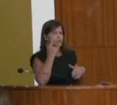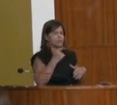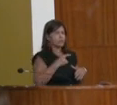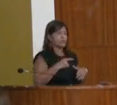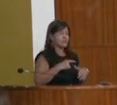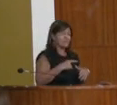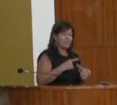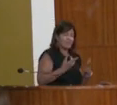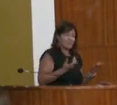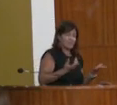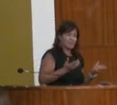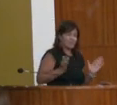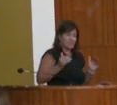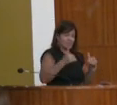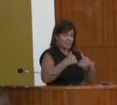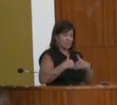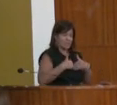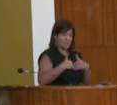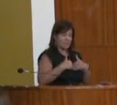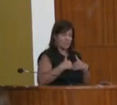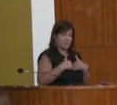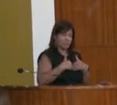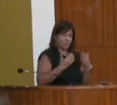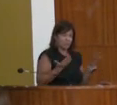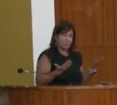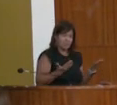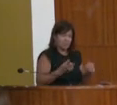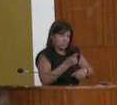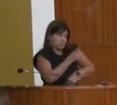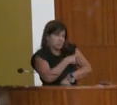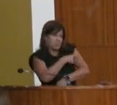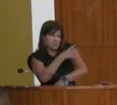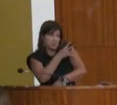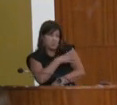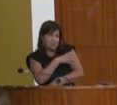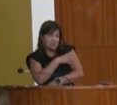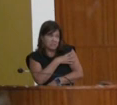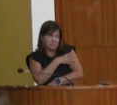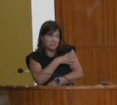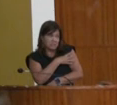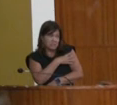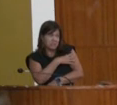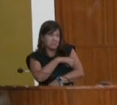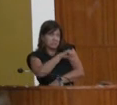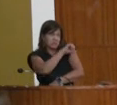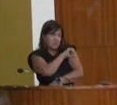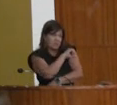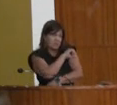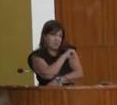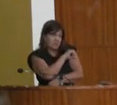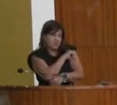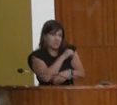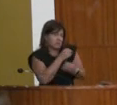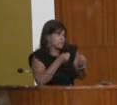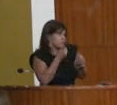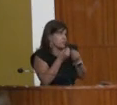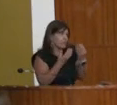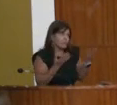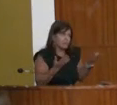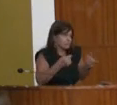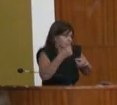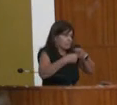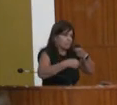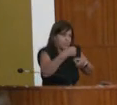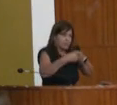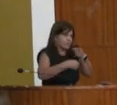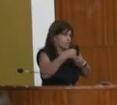no ensino básico, até o ensino médio, de forma efetiva, de forma que o ensino seja efetivo e que eles estejam capacitados, a gente vai continuar nessa política